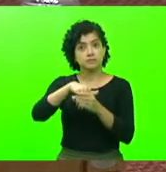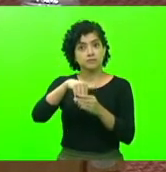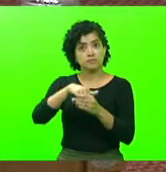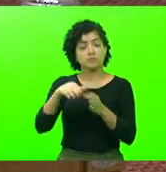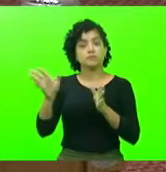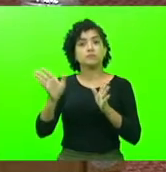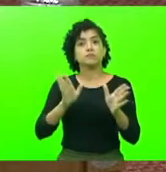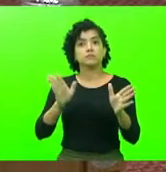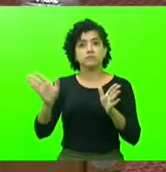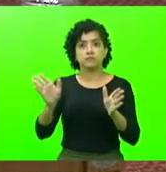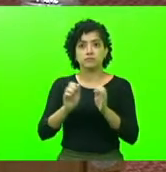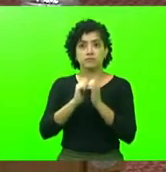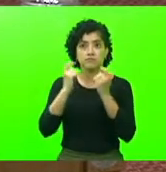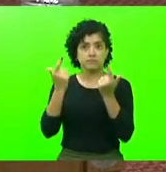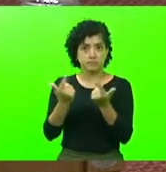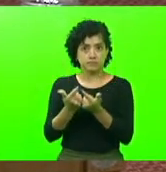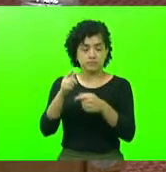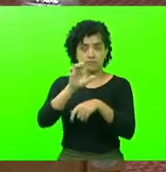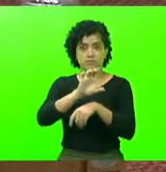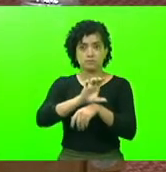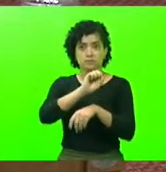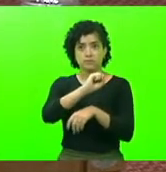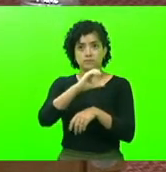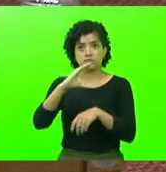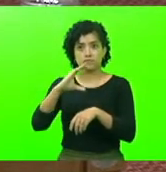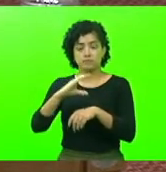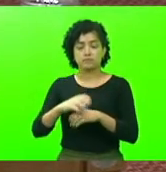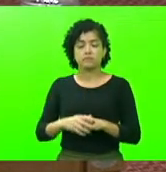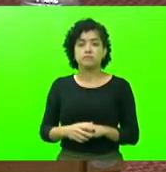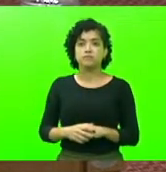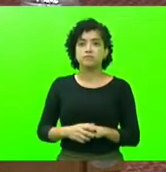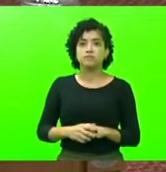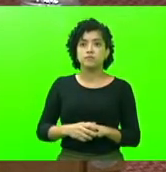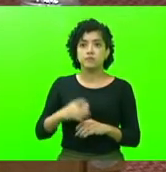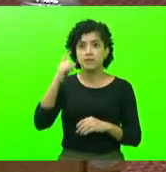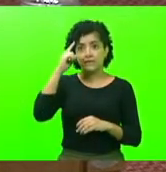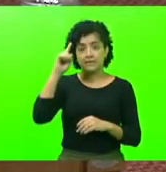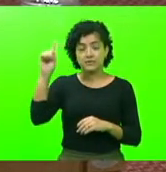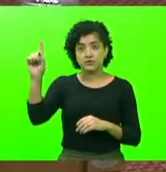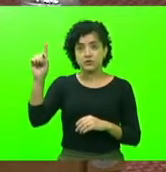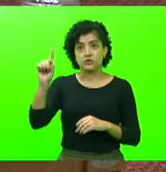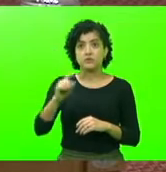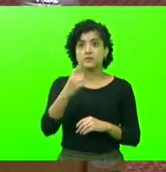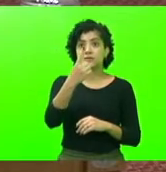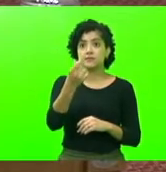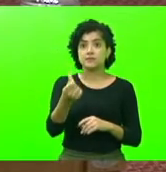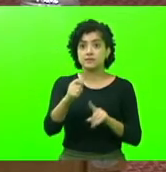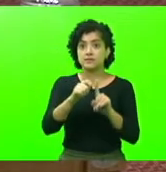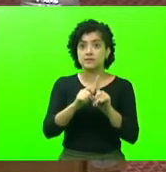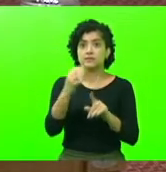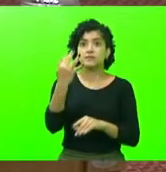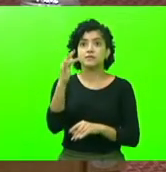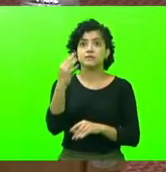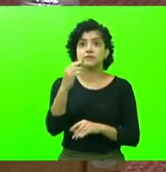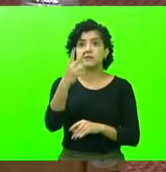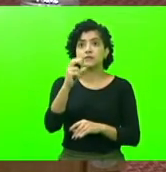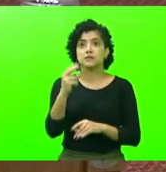19ª legislatura da Assembleia Legislativa do Estado de Santa Catarina, realizada em 16 de fevereiro de